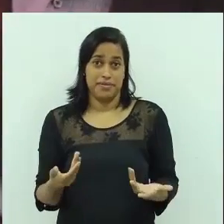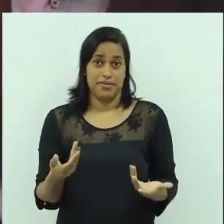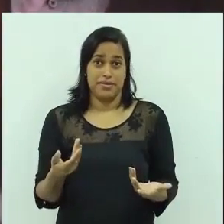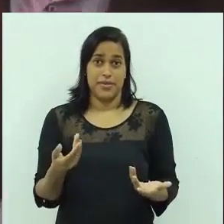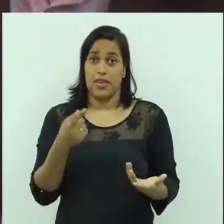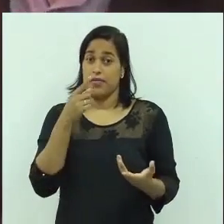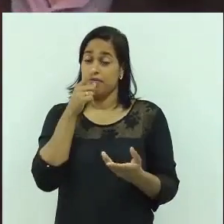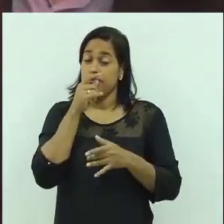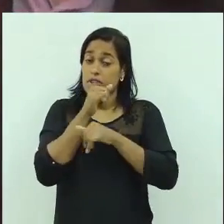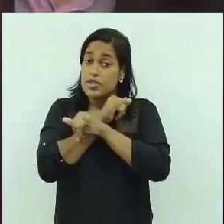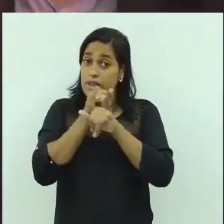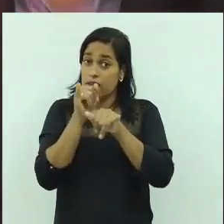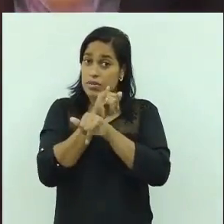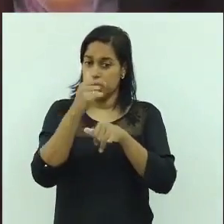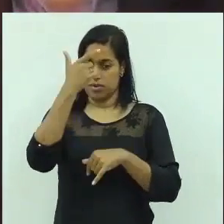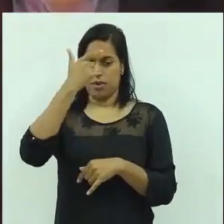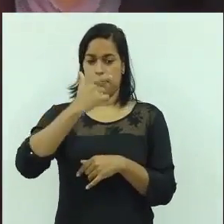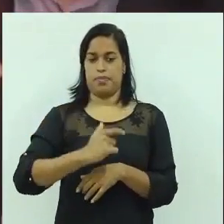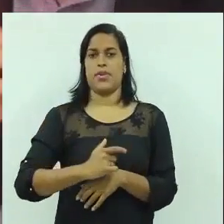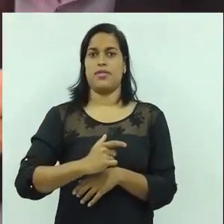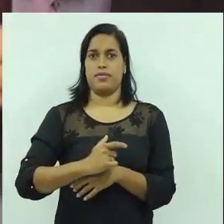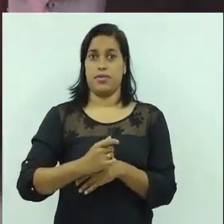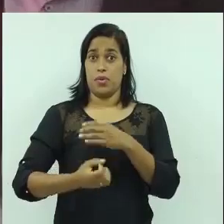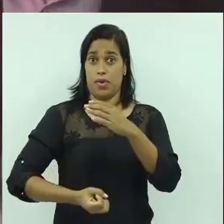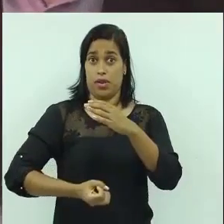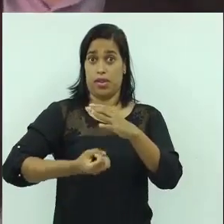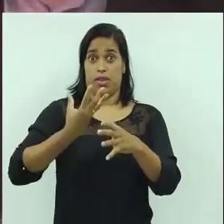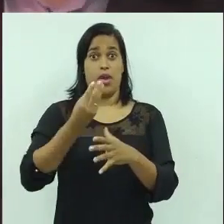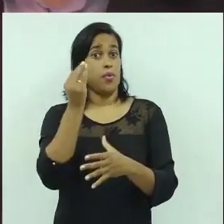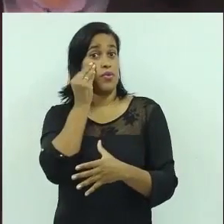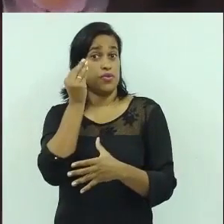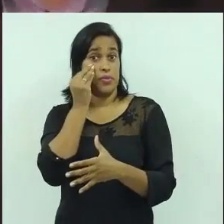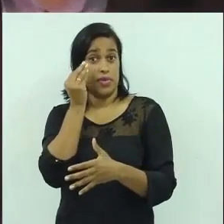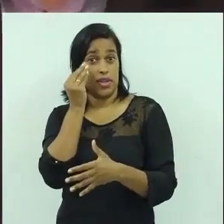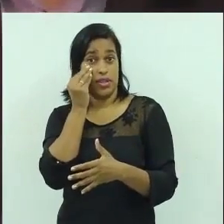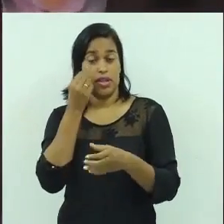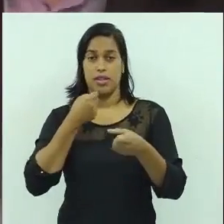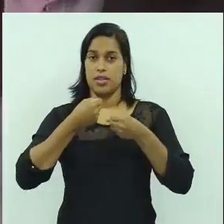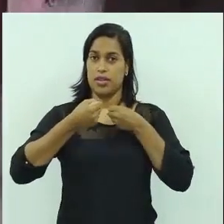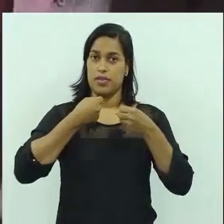você anuncia um perfil, cria uma expectativa no